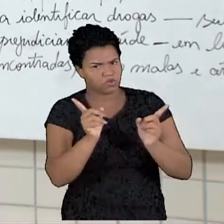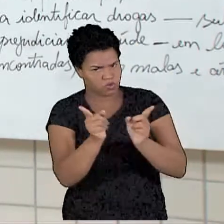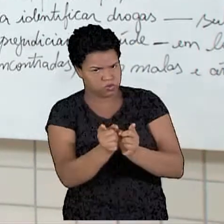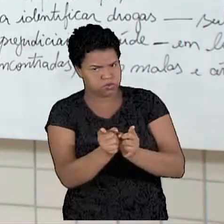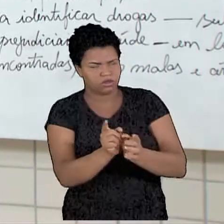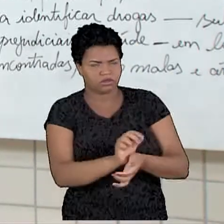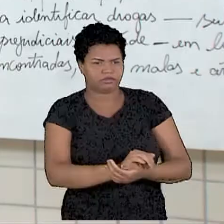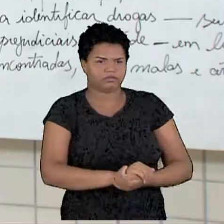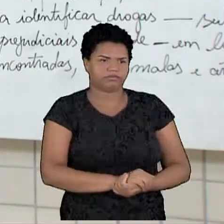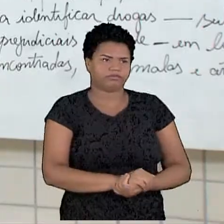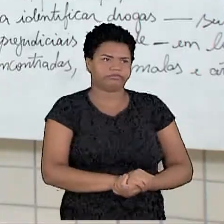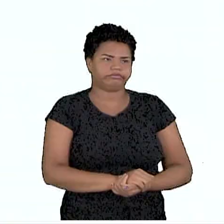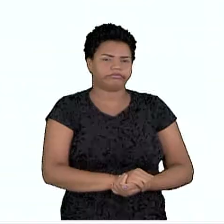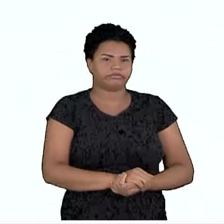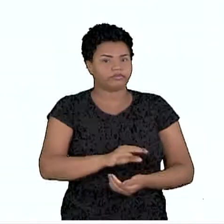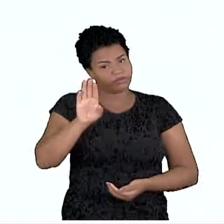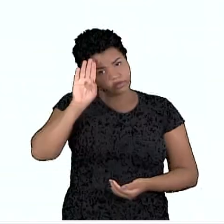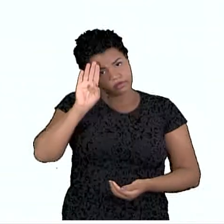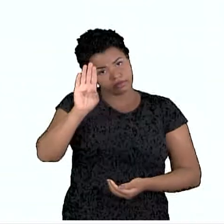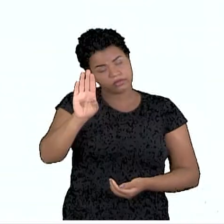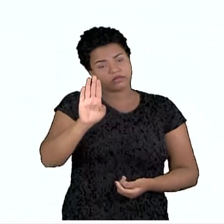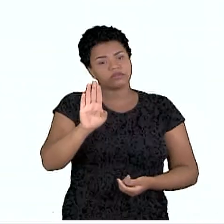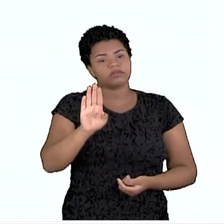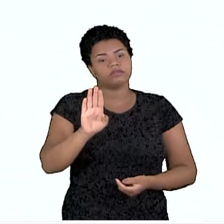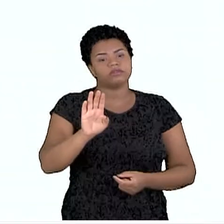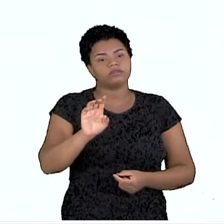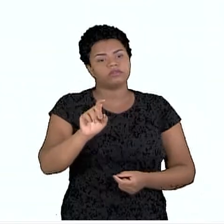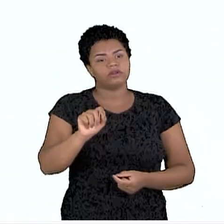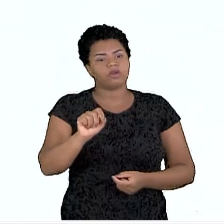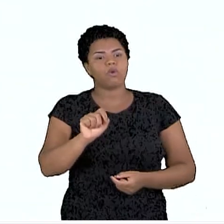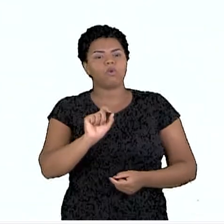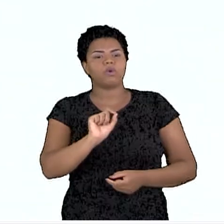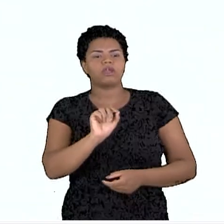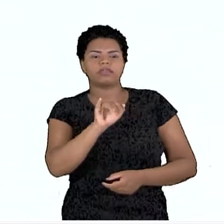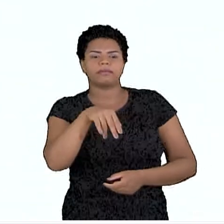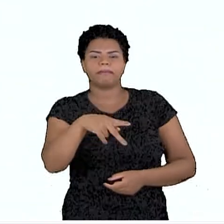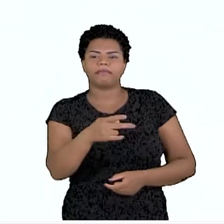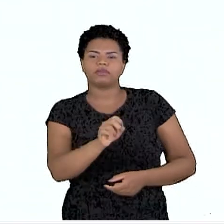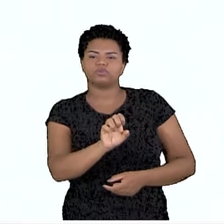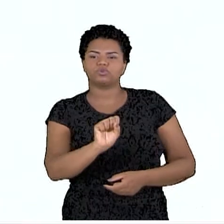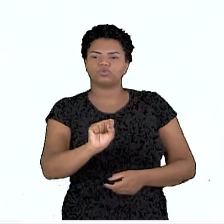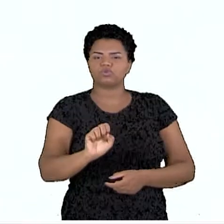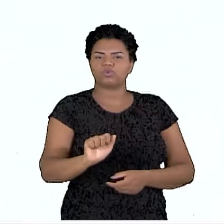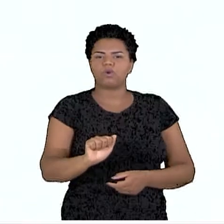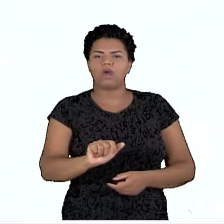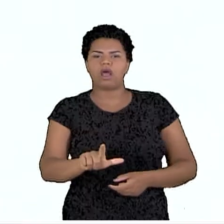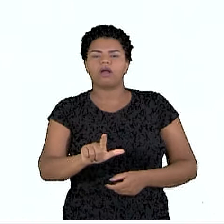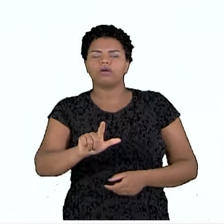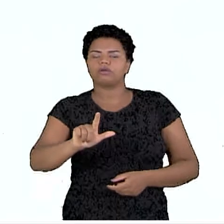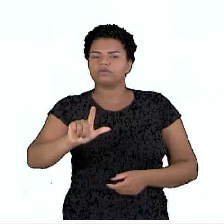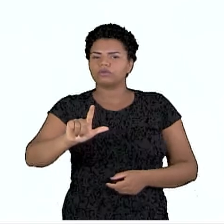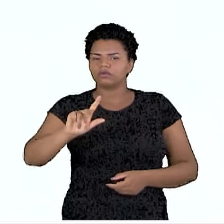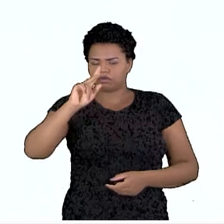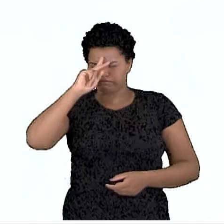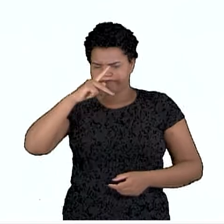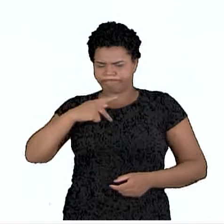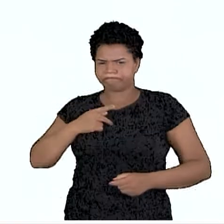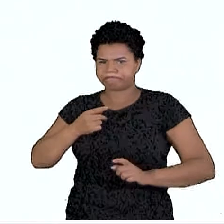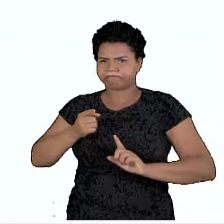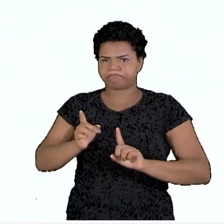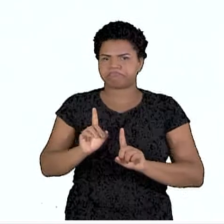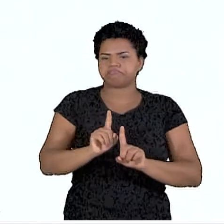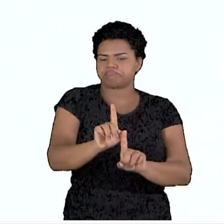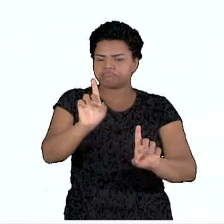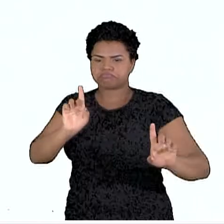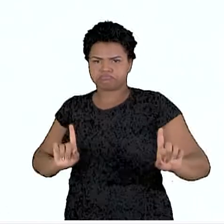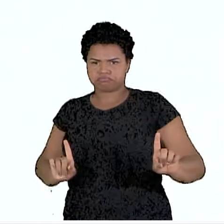curtas. Dar preferência à forma impessoal da linguagem, né? Você deve ser impessoal no seu texto.